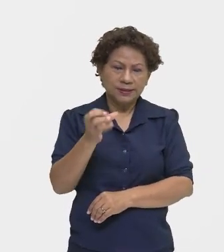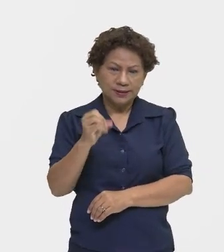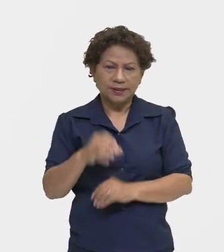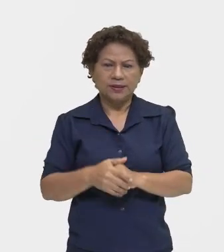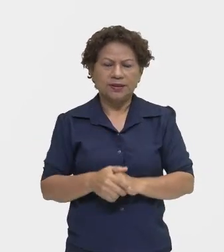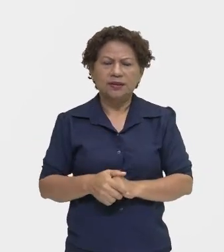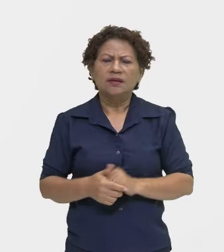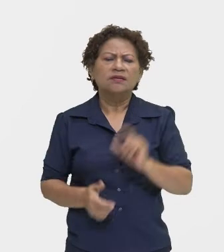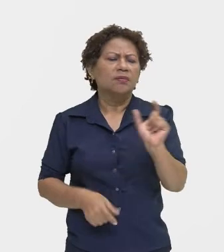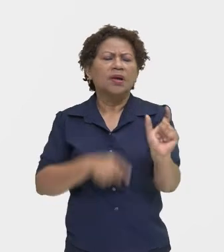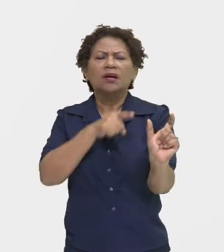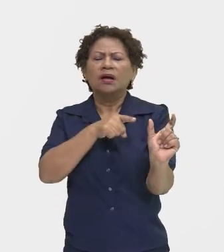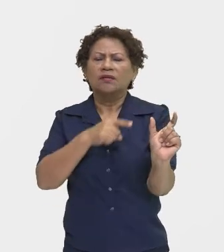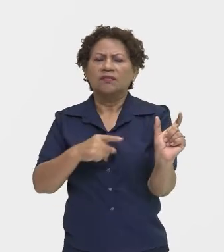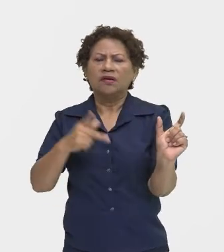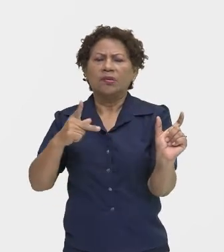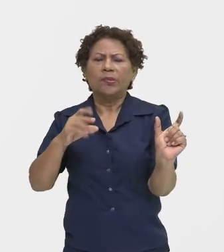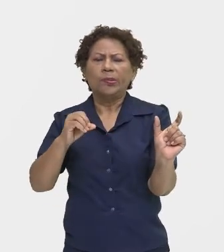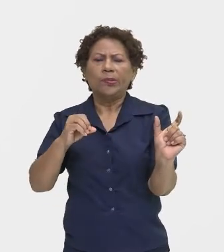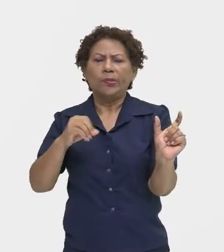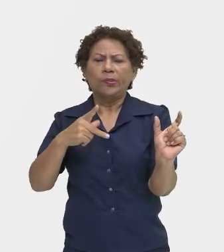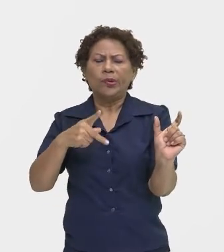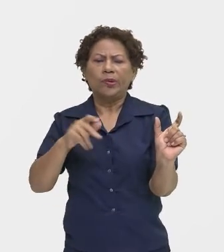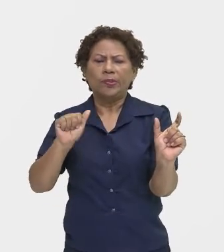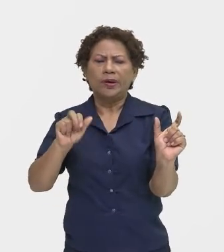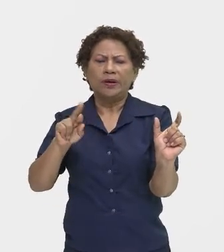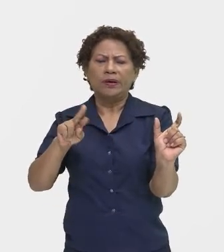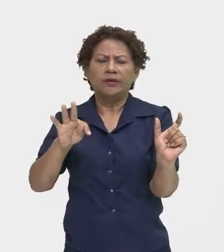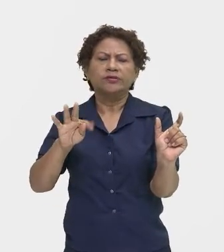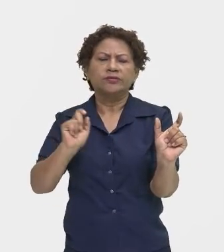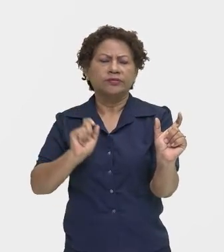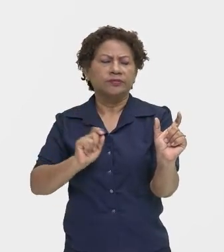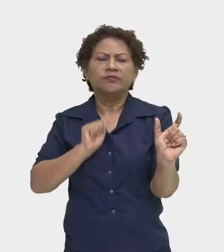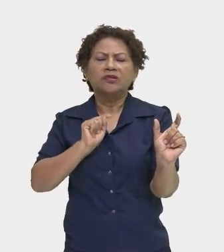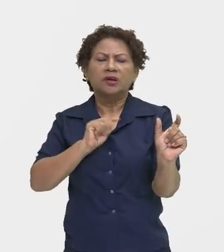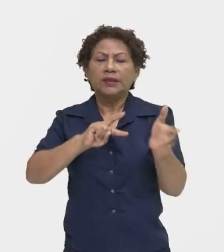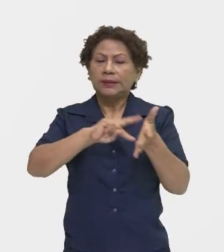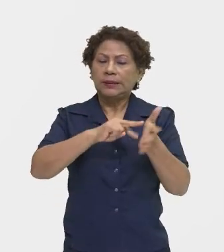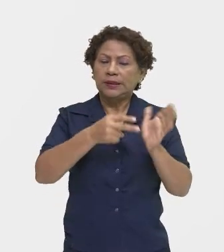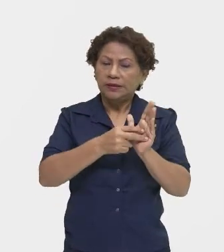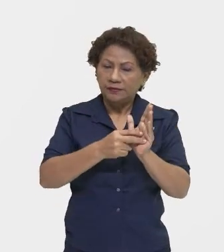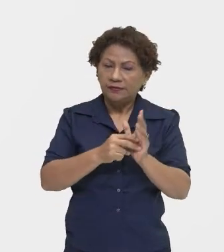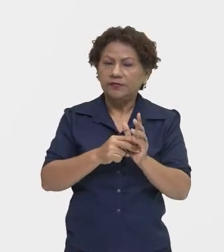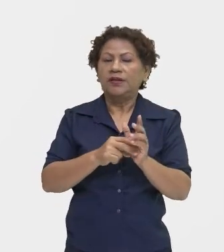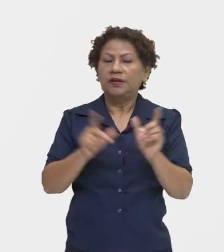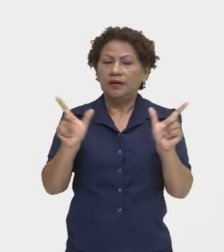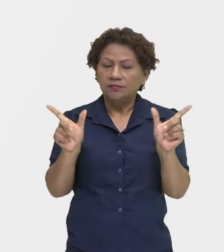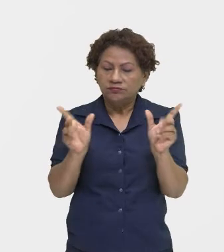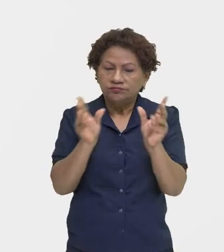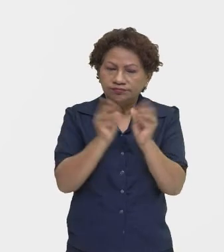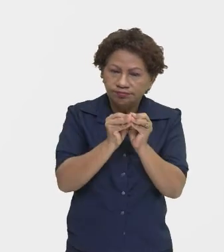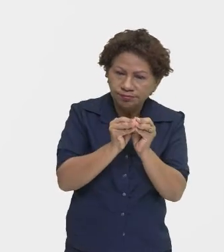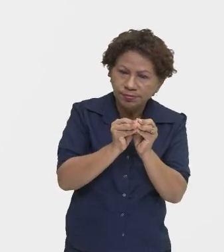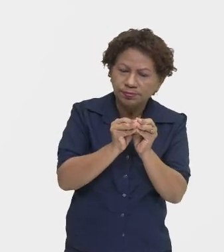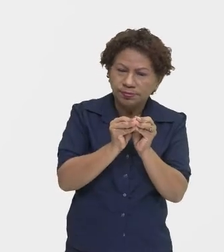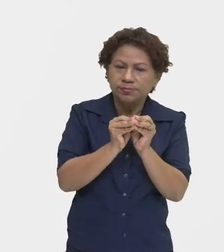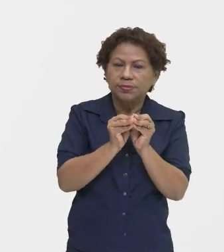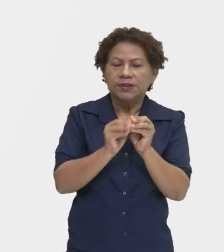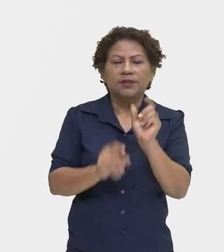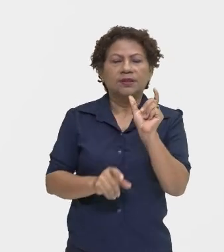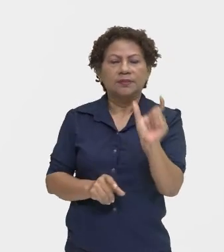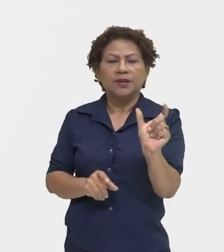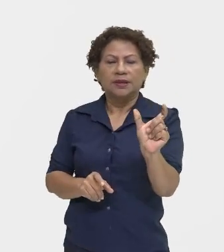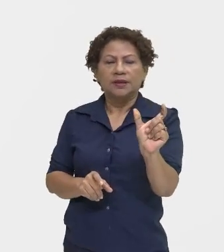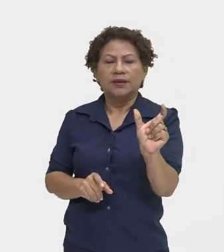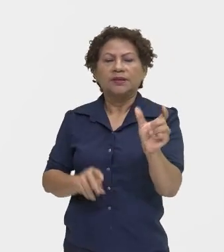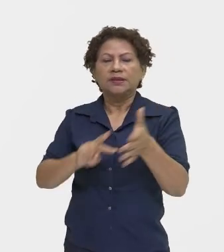art diz o quê? É a abreviação das palavras em inglês, popular, tá? Foi utilizada pela